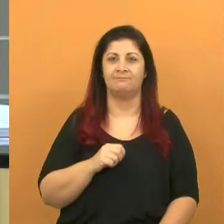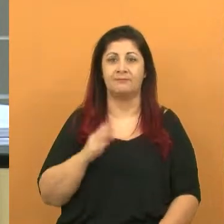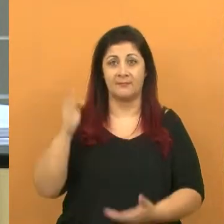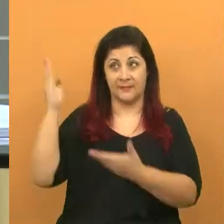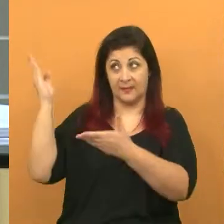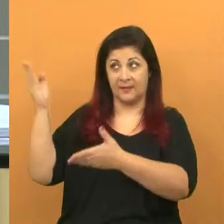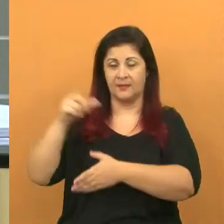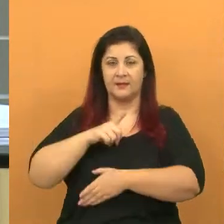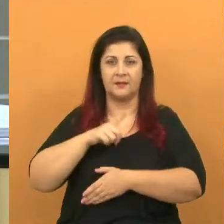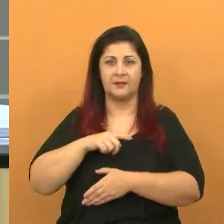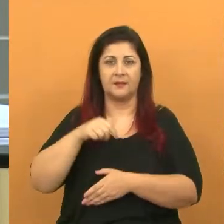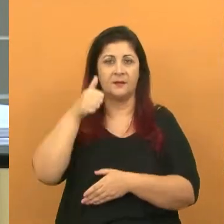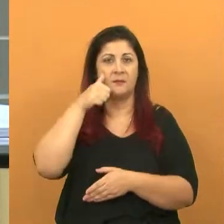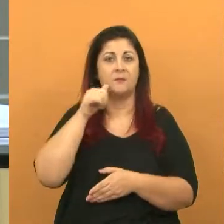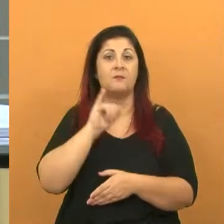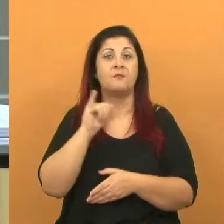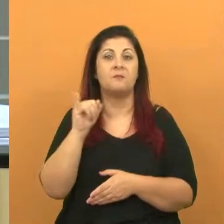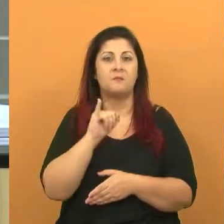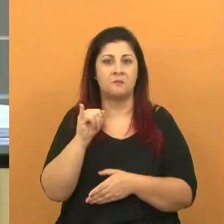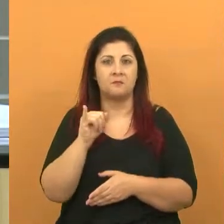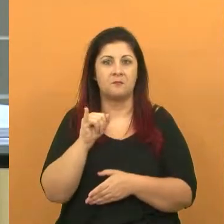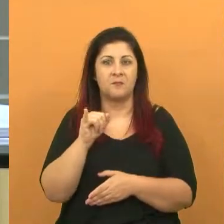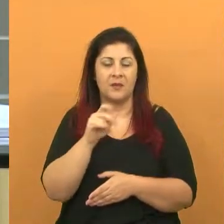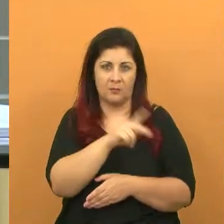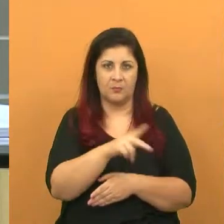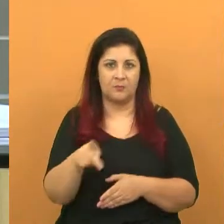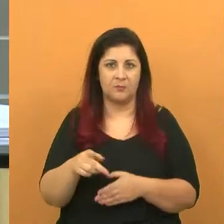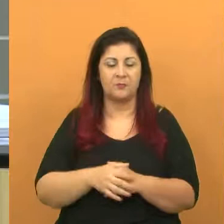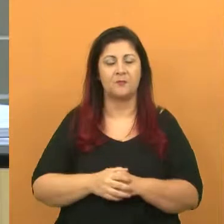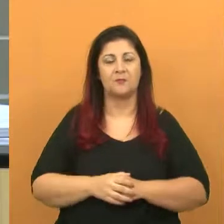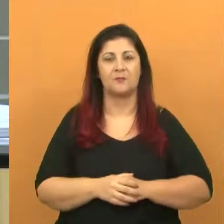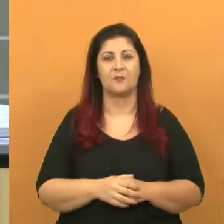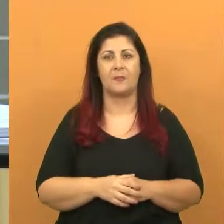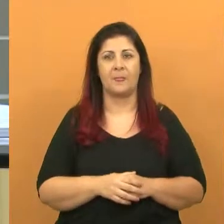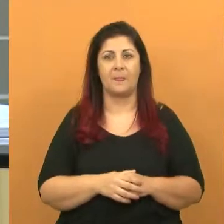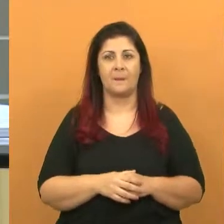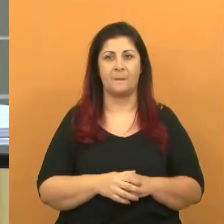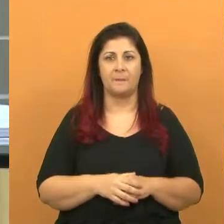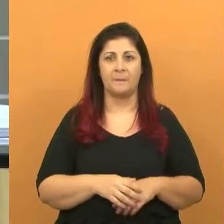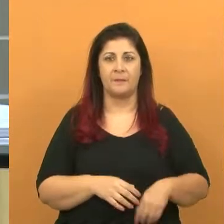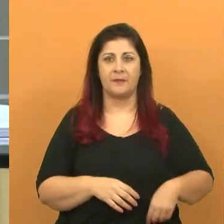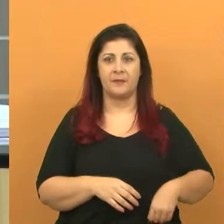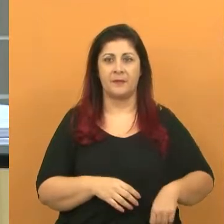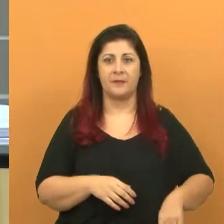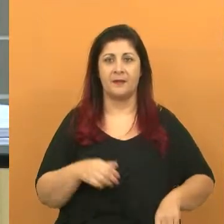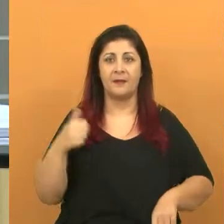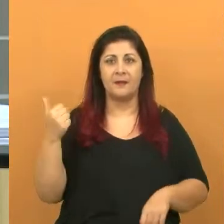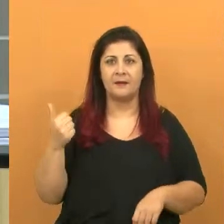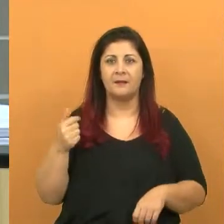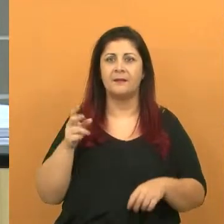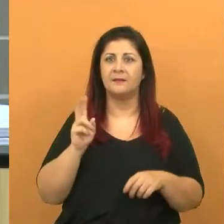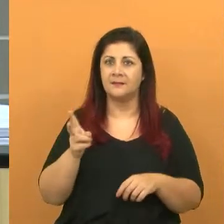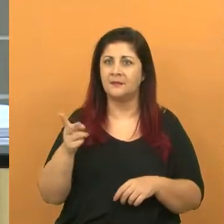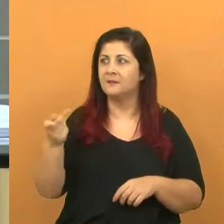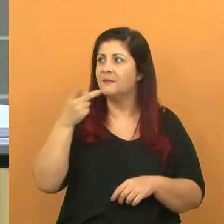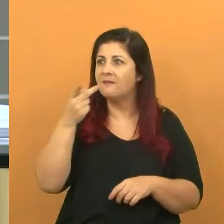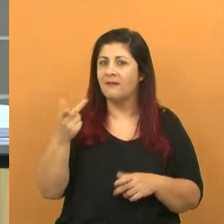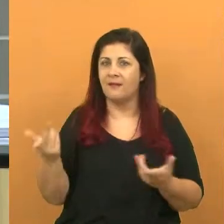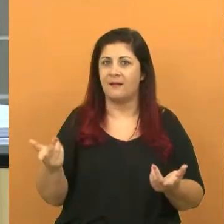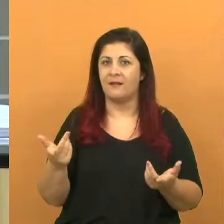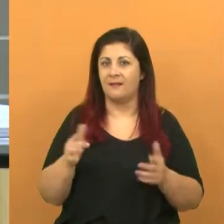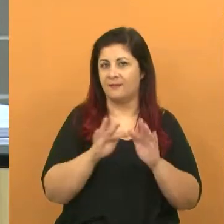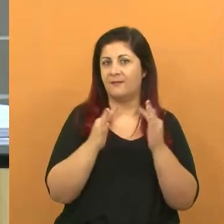que é auxiliar de desenvolvimento infantil há 12 anos e ela compartilha muito isso com a gente,